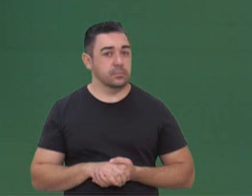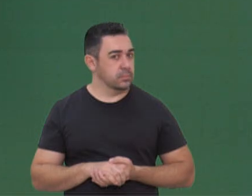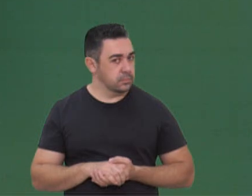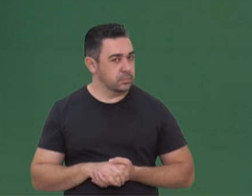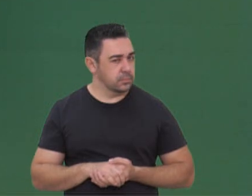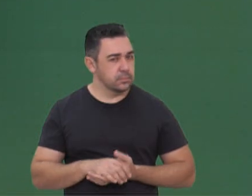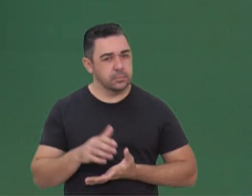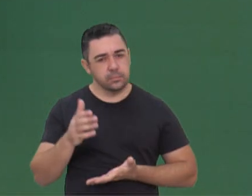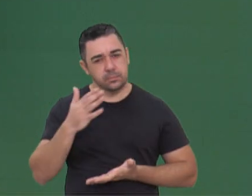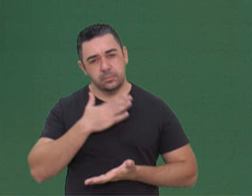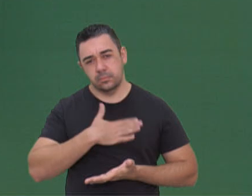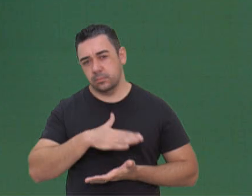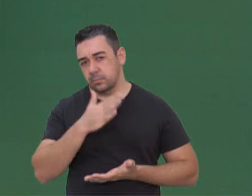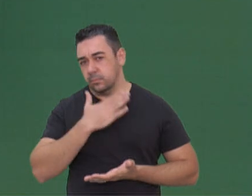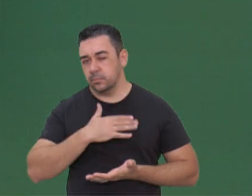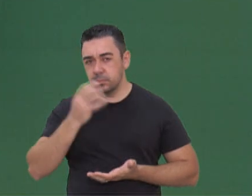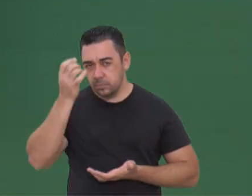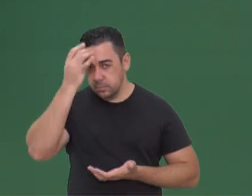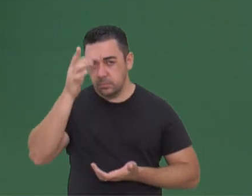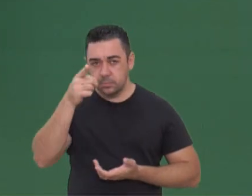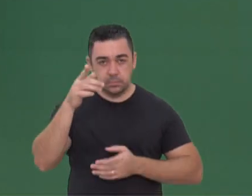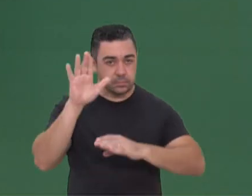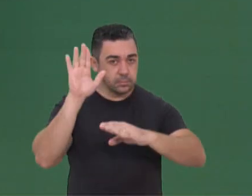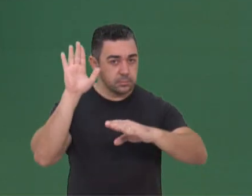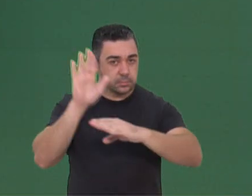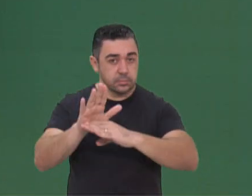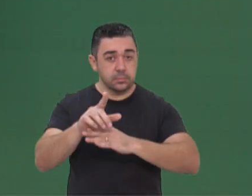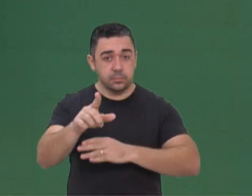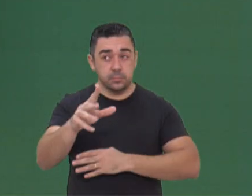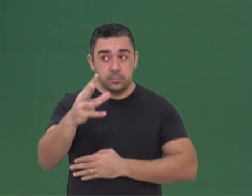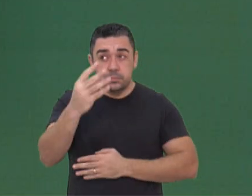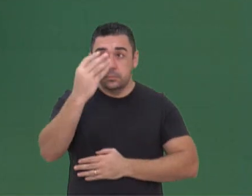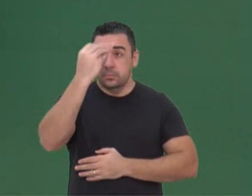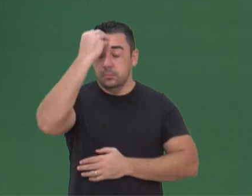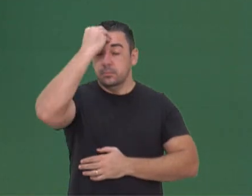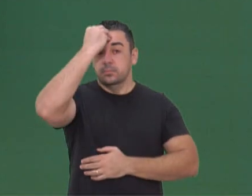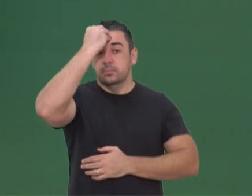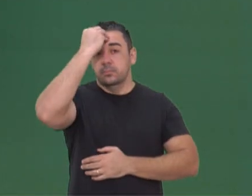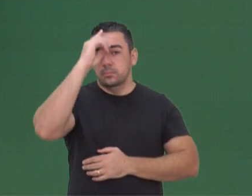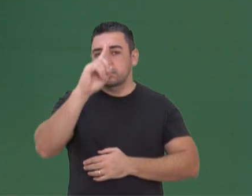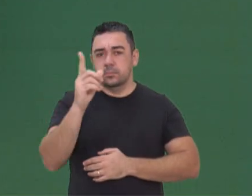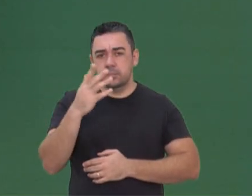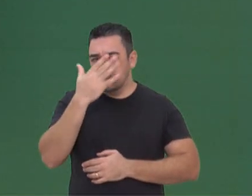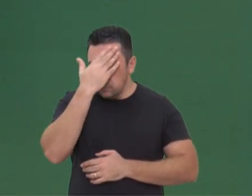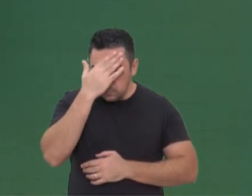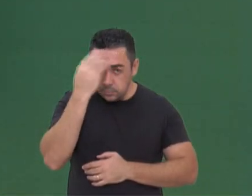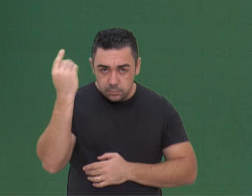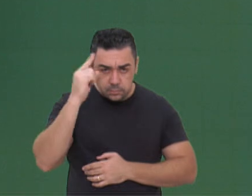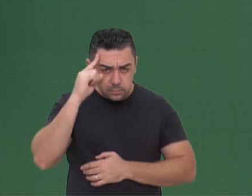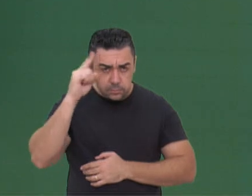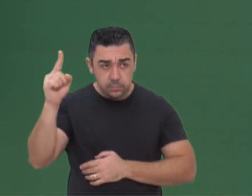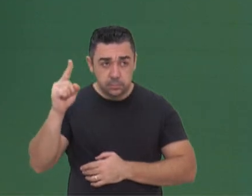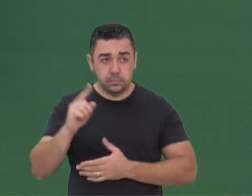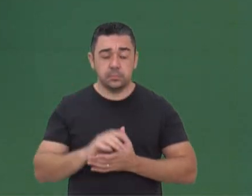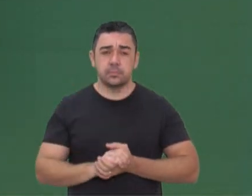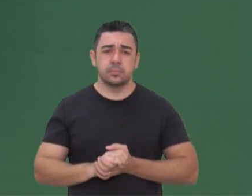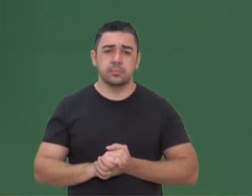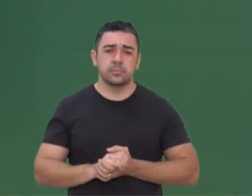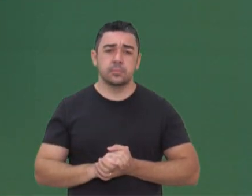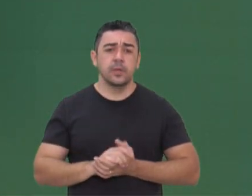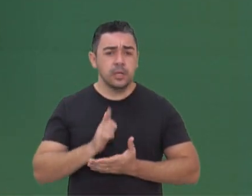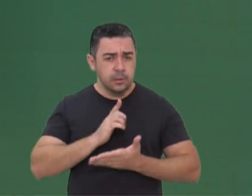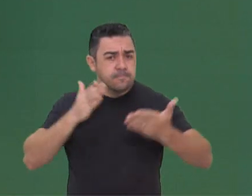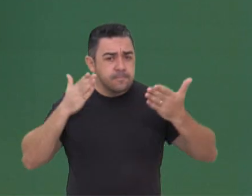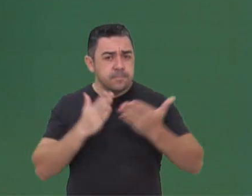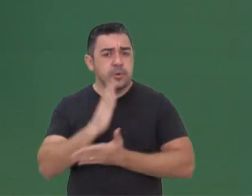Essa foi bem tranquila, só para te ajudar, só para firmar essa ideia. Não esquece mais a data. Em que data foi